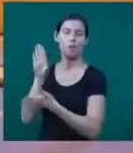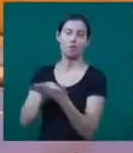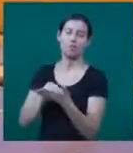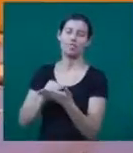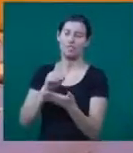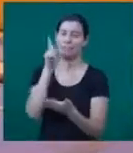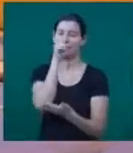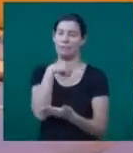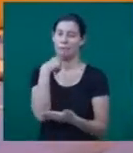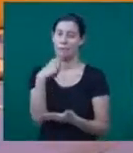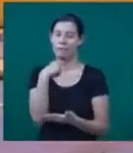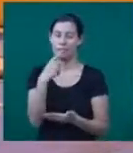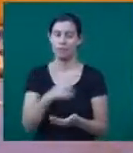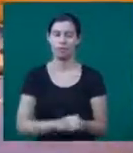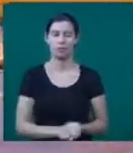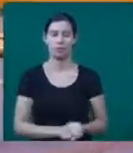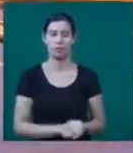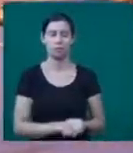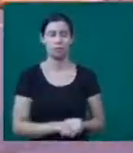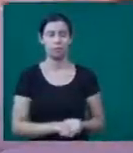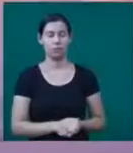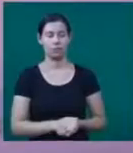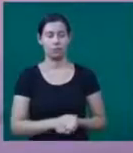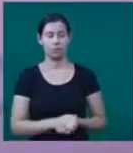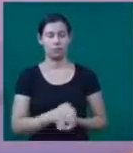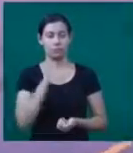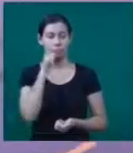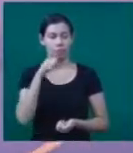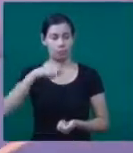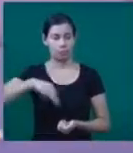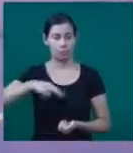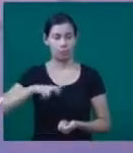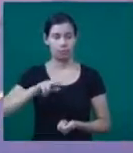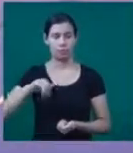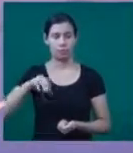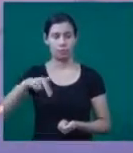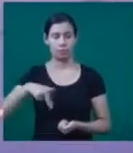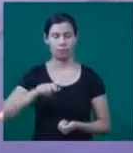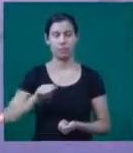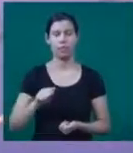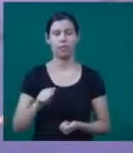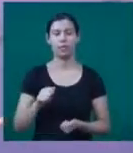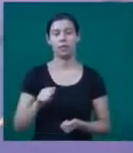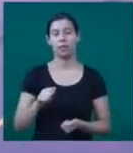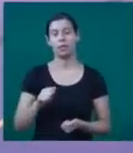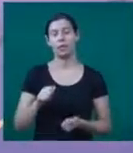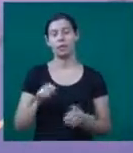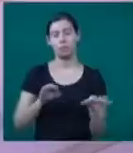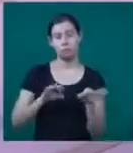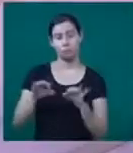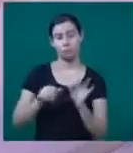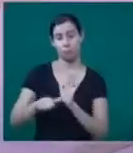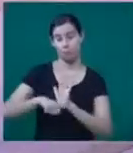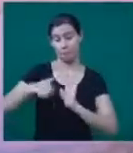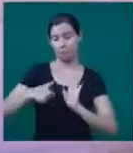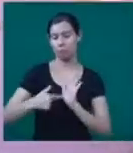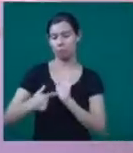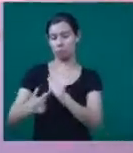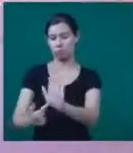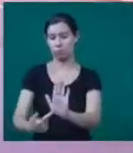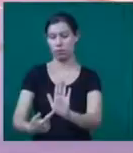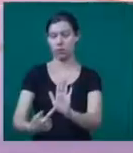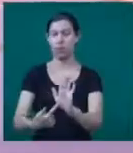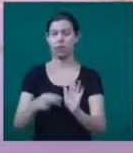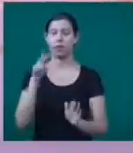se preparando para a primeira apresentação. Ela, que está na escolinha, se inspira nas colegas mais velhas e já tem sonhos para